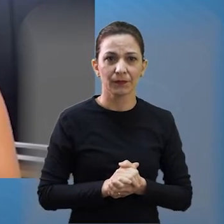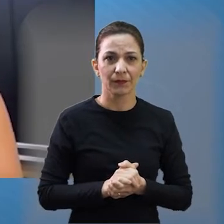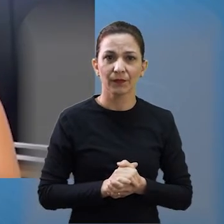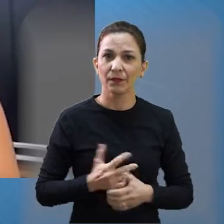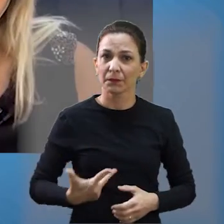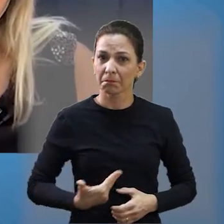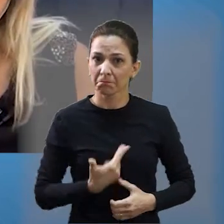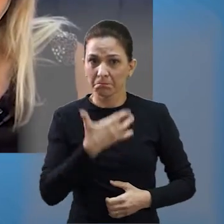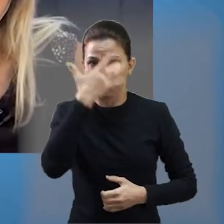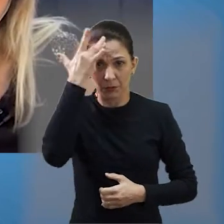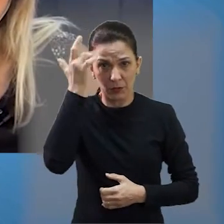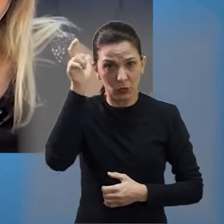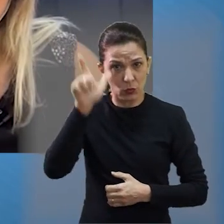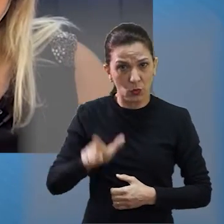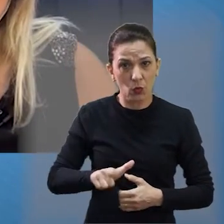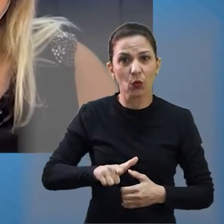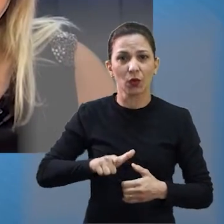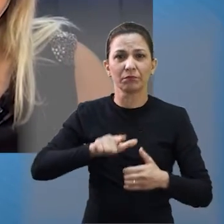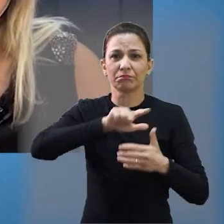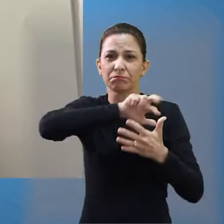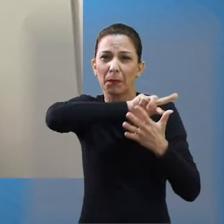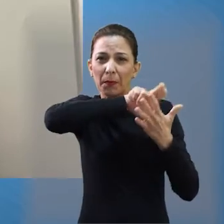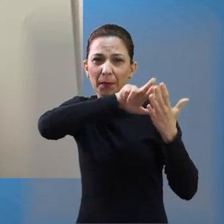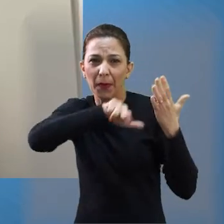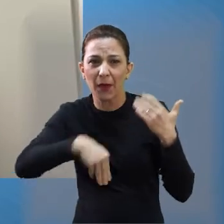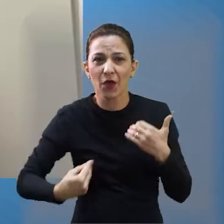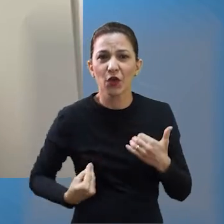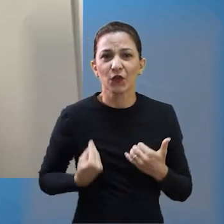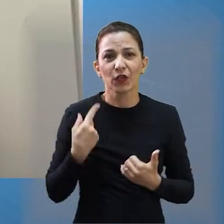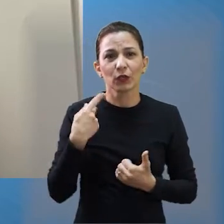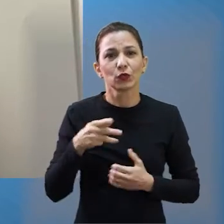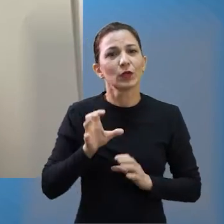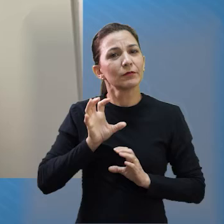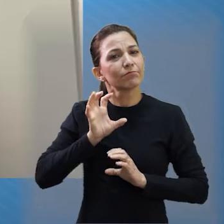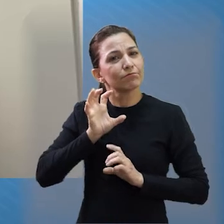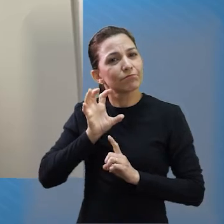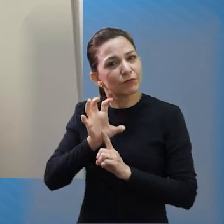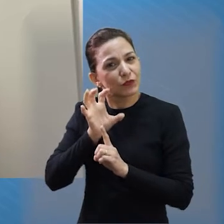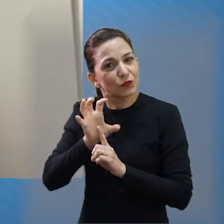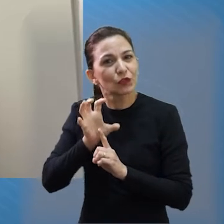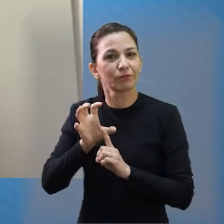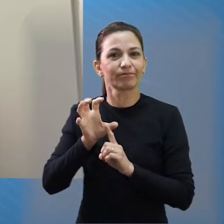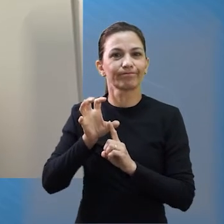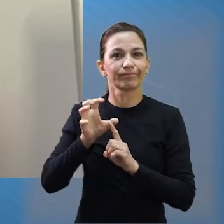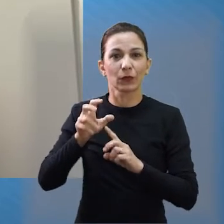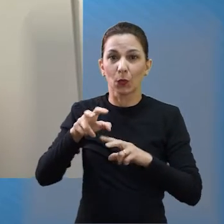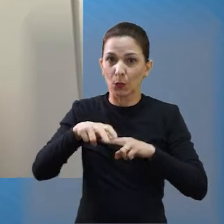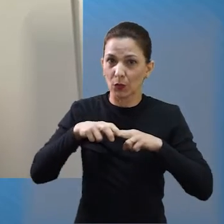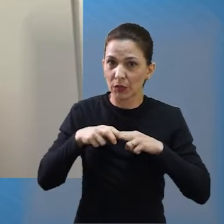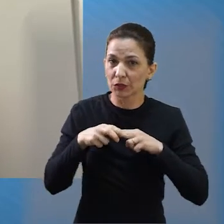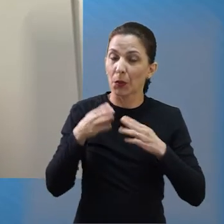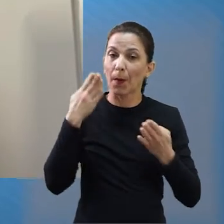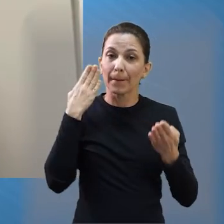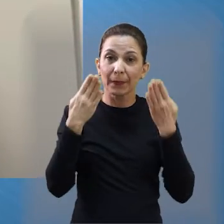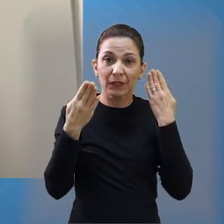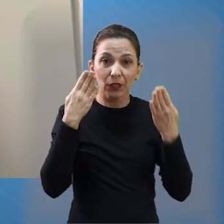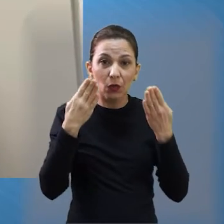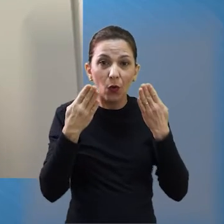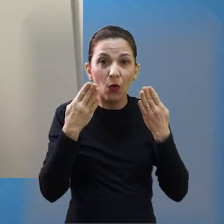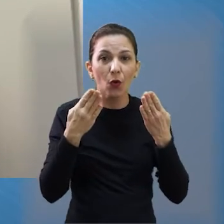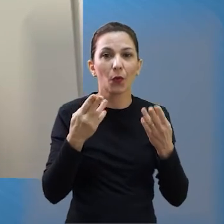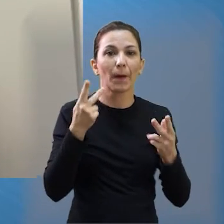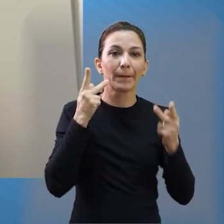o estômago? Justamente porque essa mudança vai causar um impacto na vida dele,